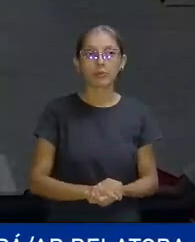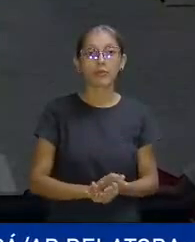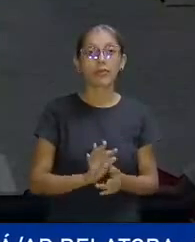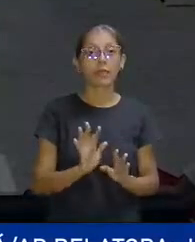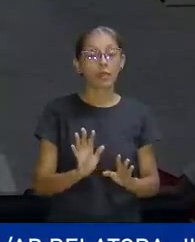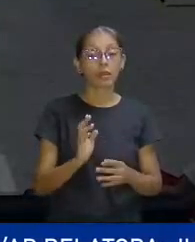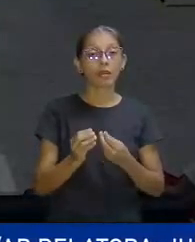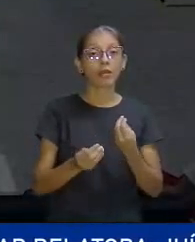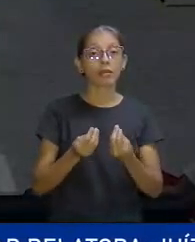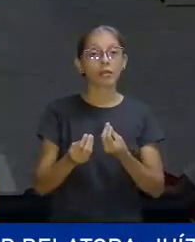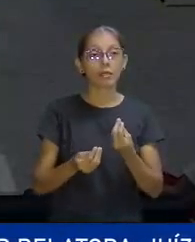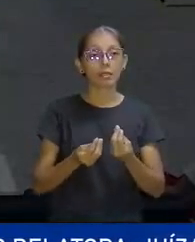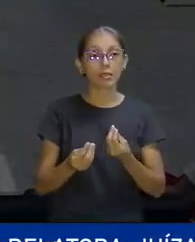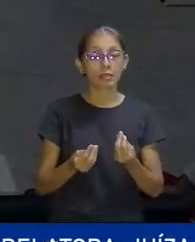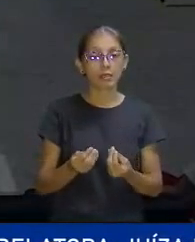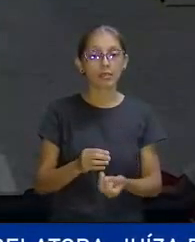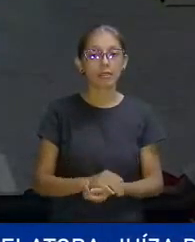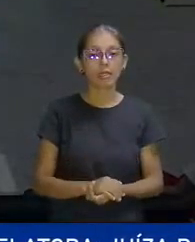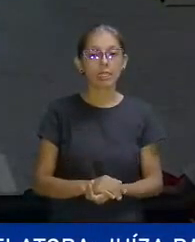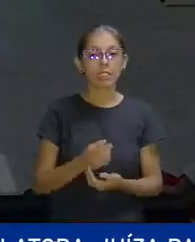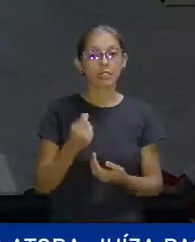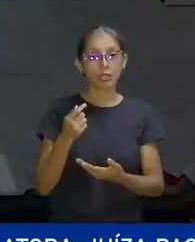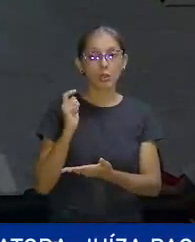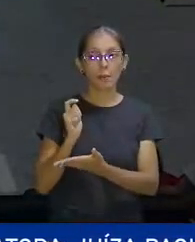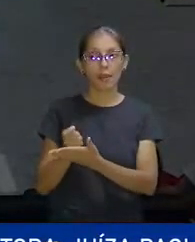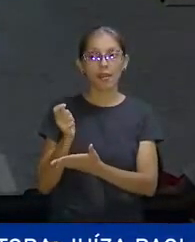a situação do gasto,